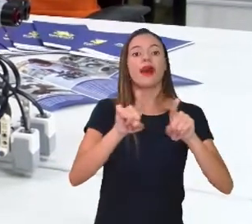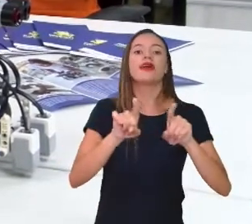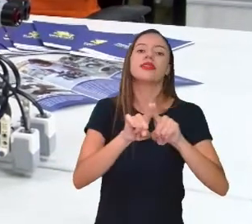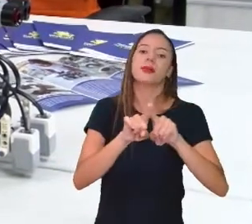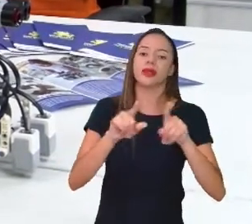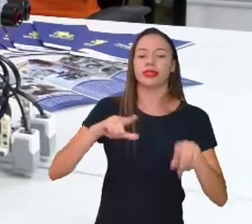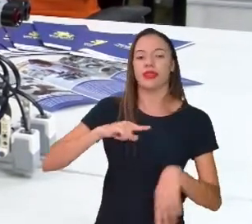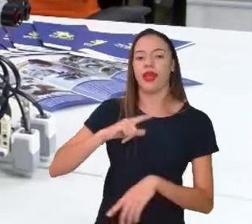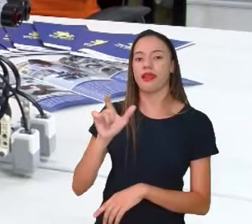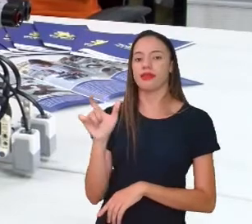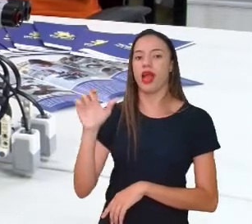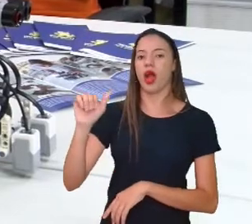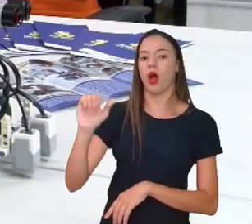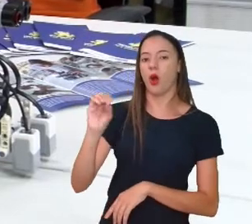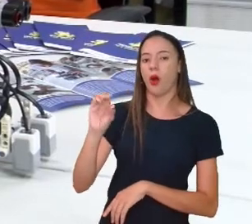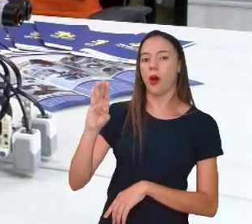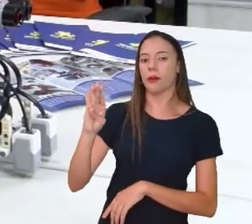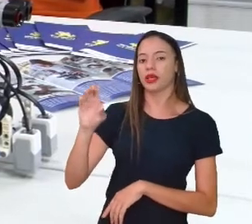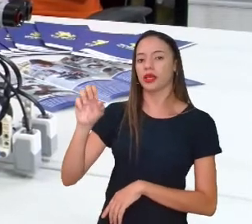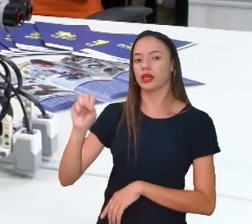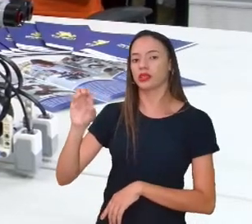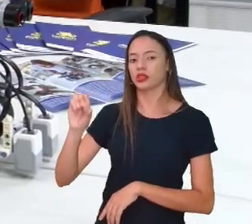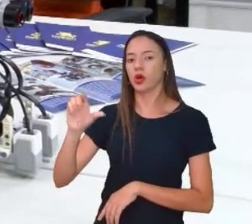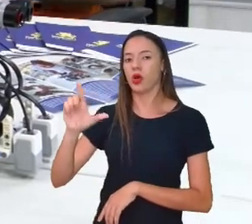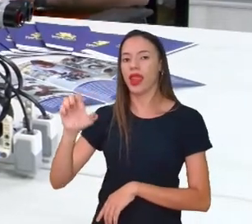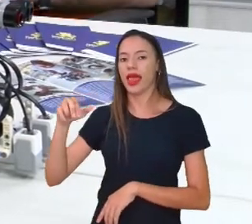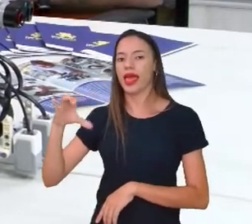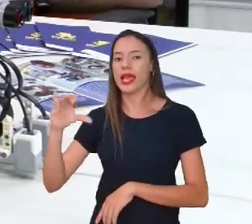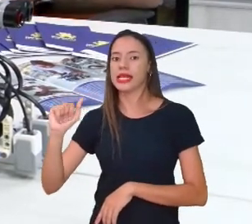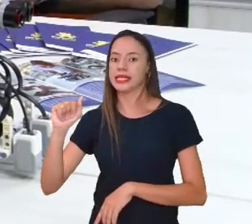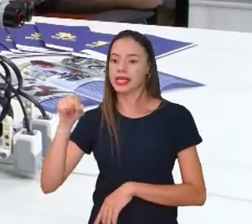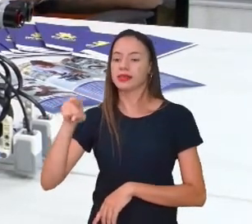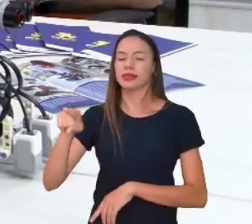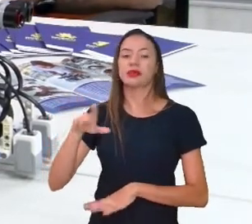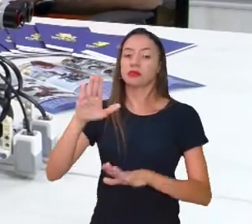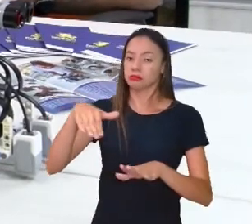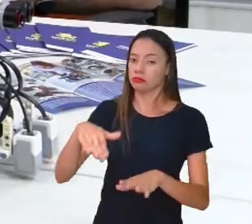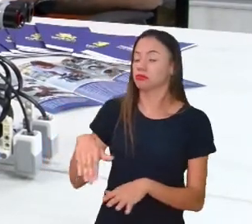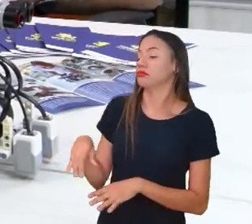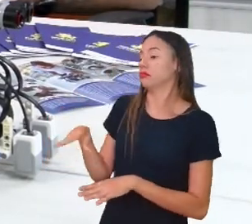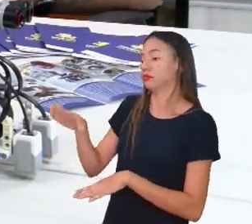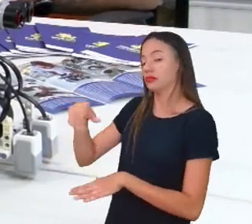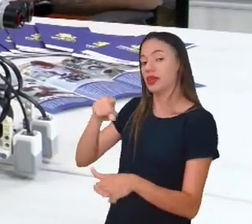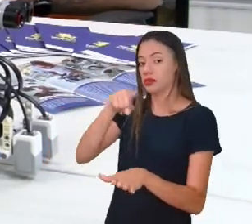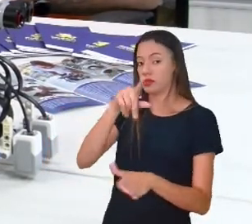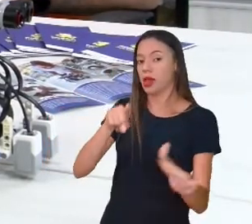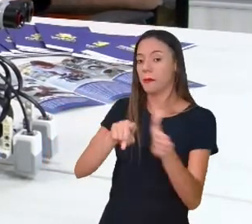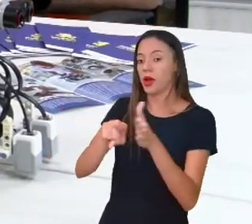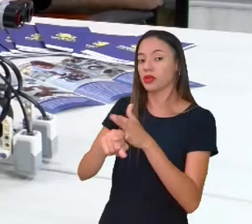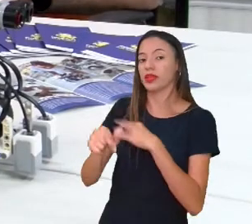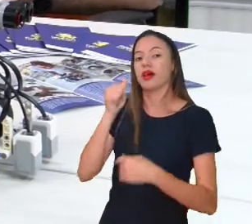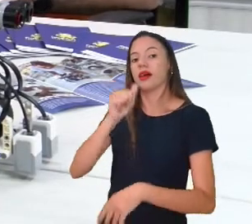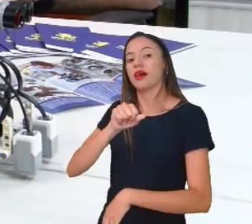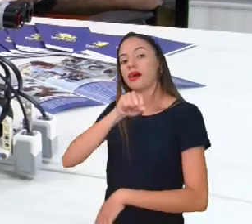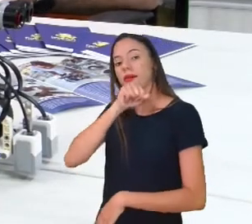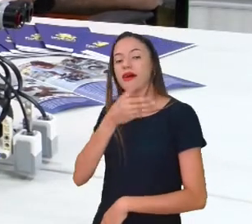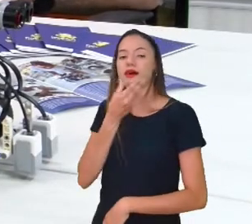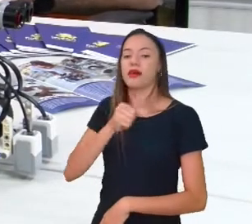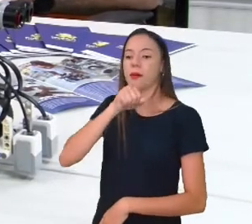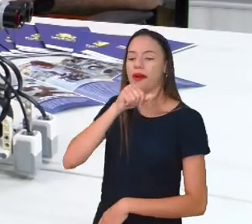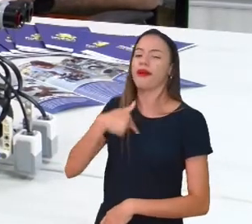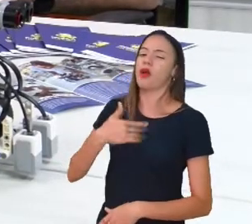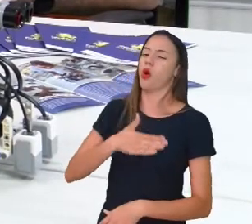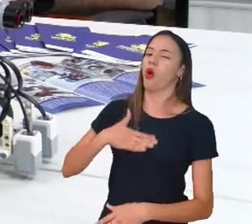Então, ficar atento a essas situações. E se você perguntar à sua mãe, a seu pai, né? Eu gosto muito de fazer essa comparação.